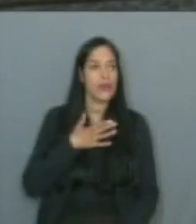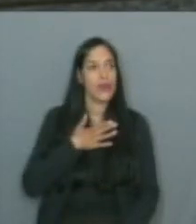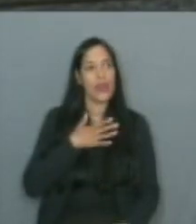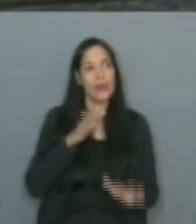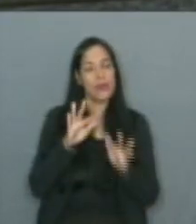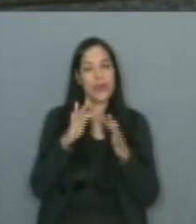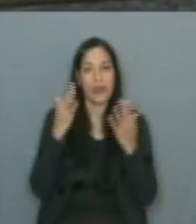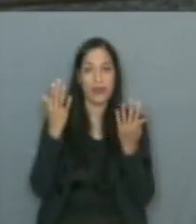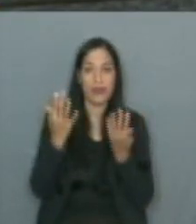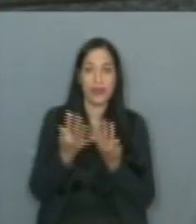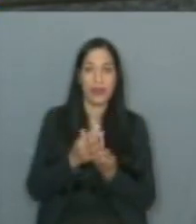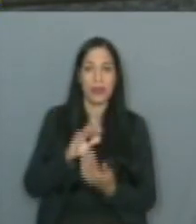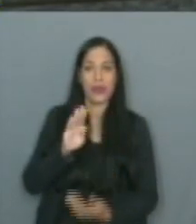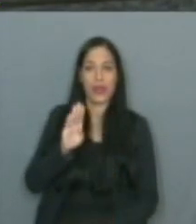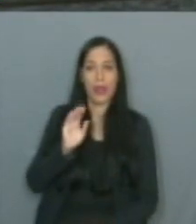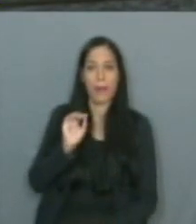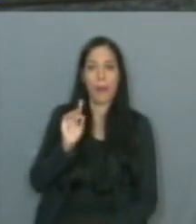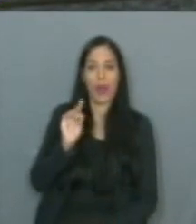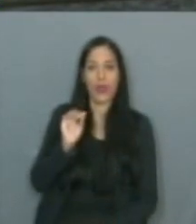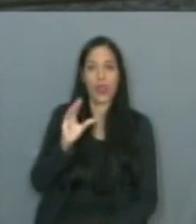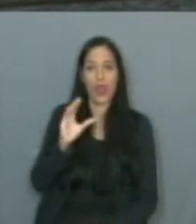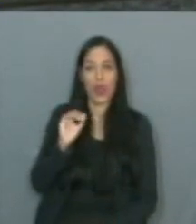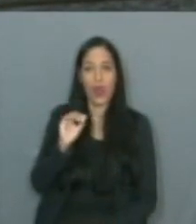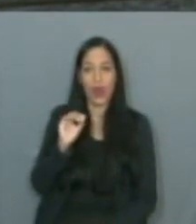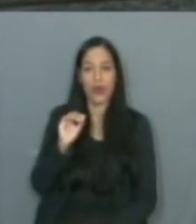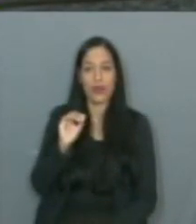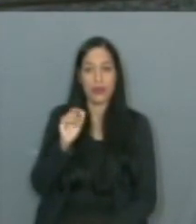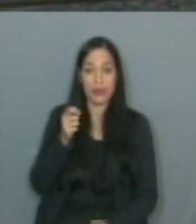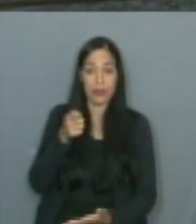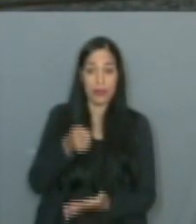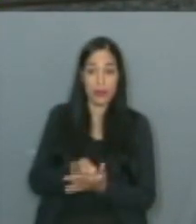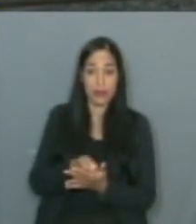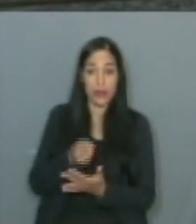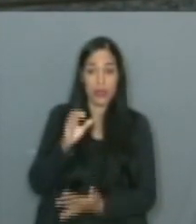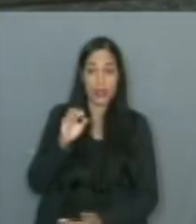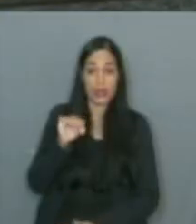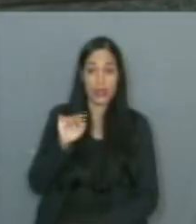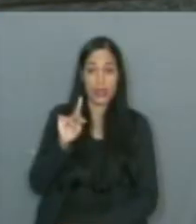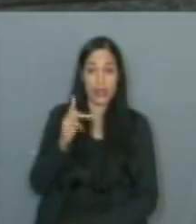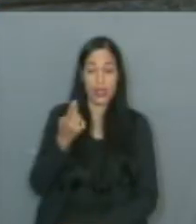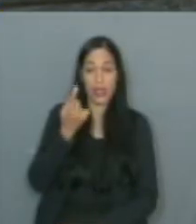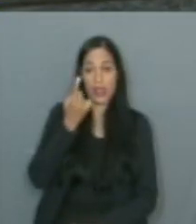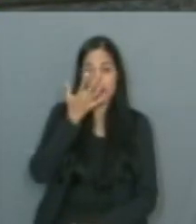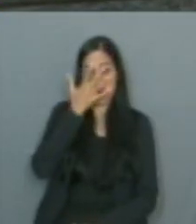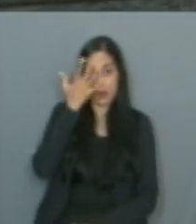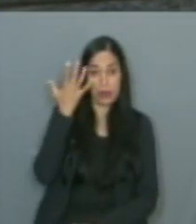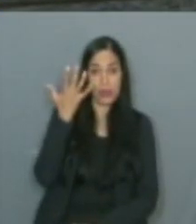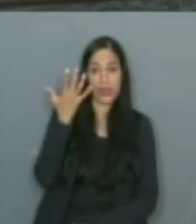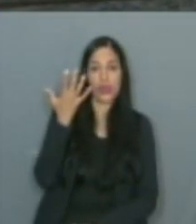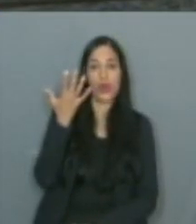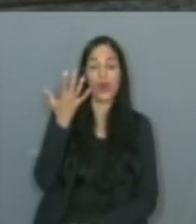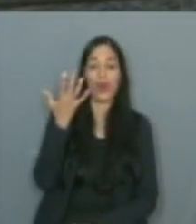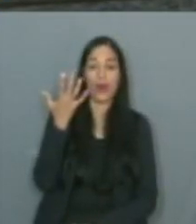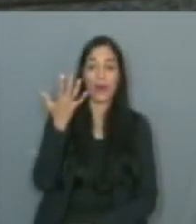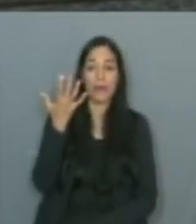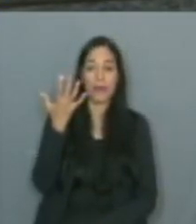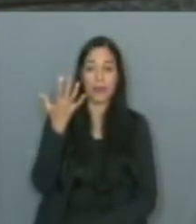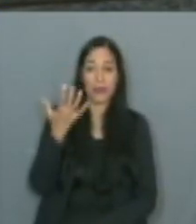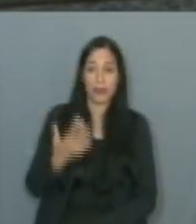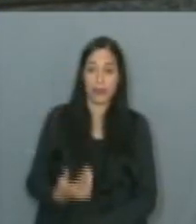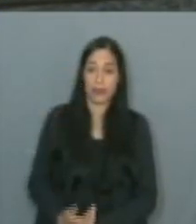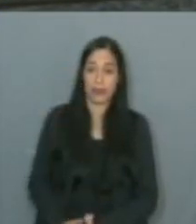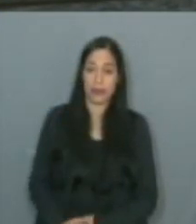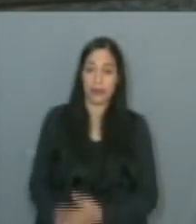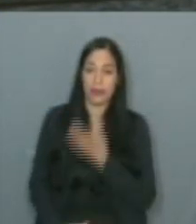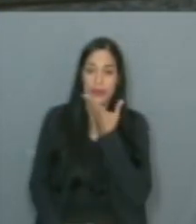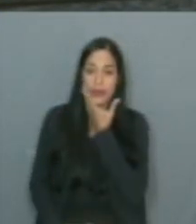lá em Bodocó, a gente fazia cota para pagar a CNH de uma pessoa menos favorecida, para que